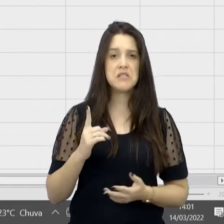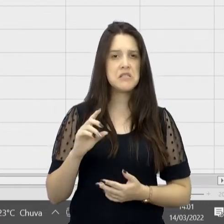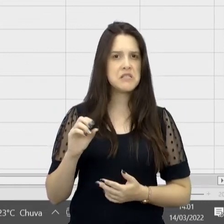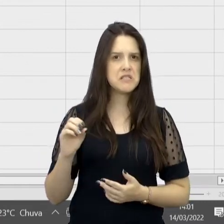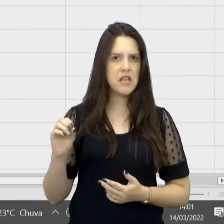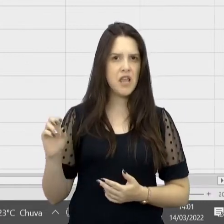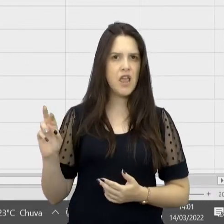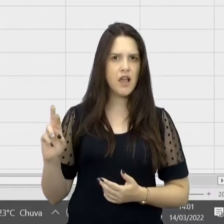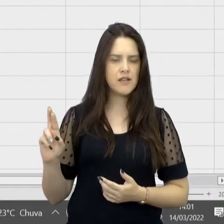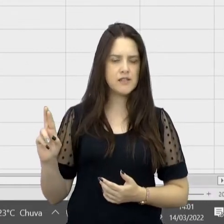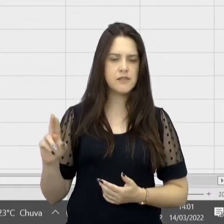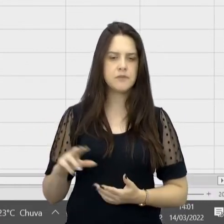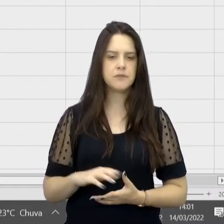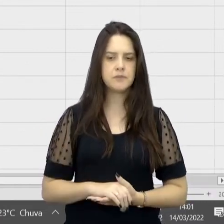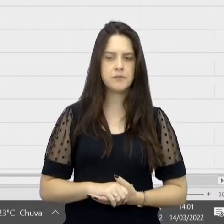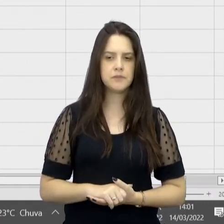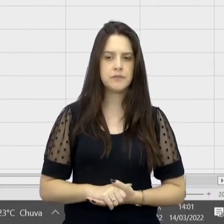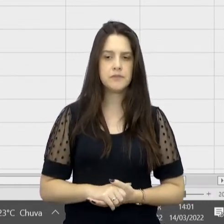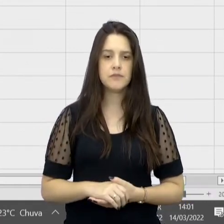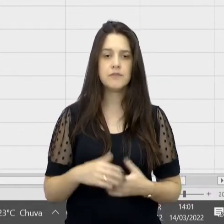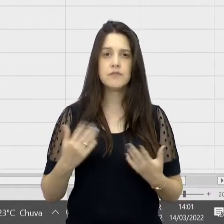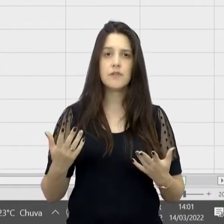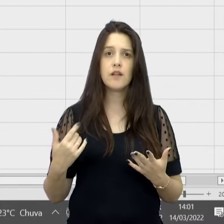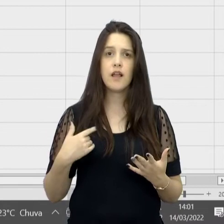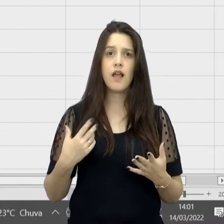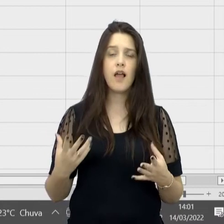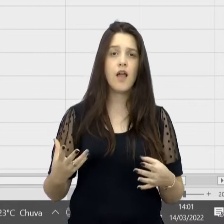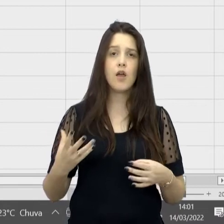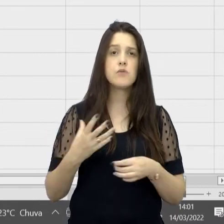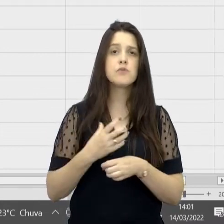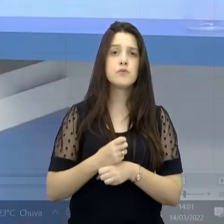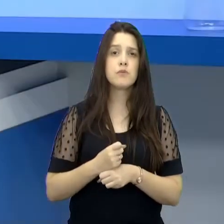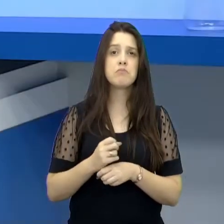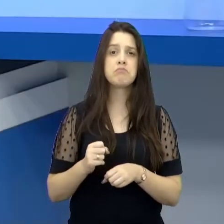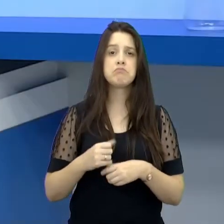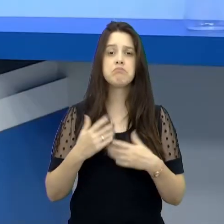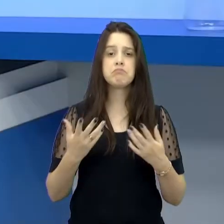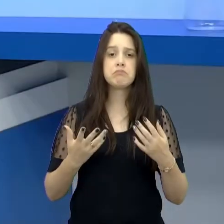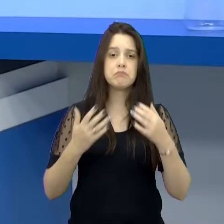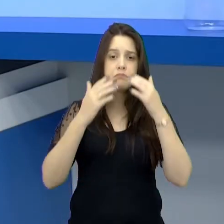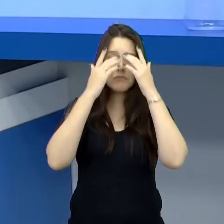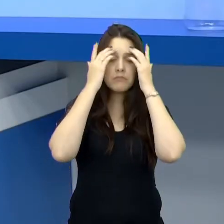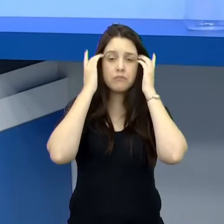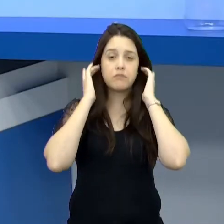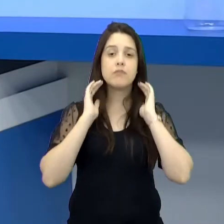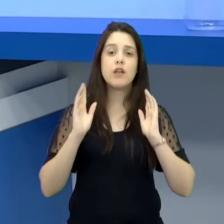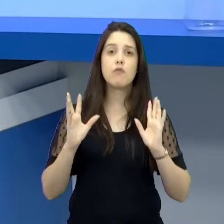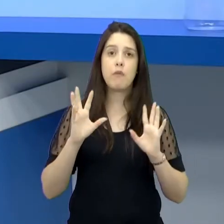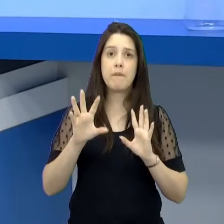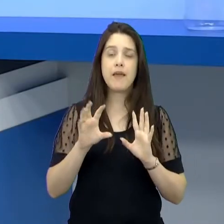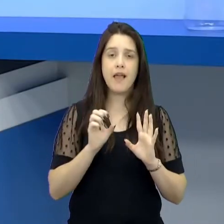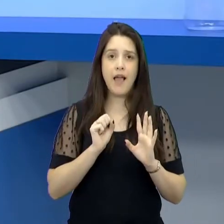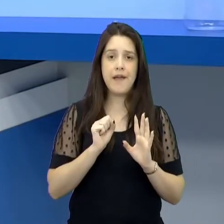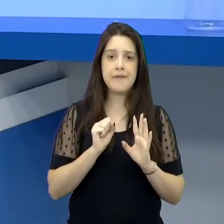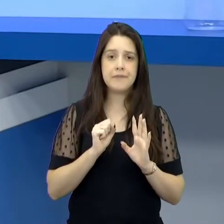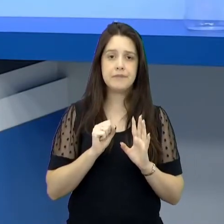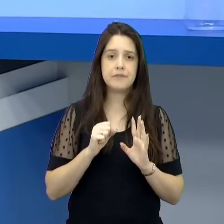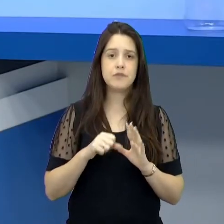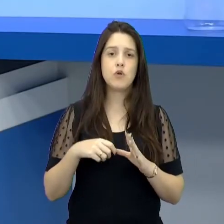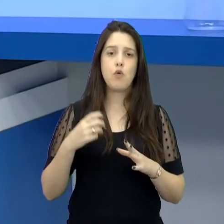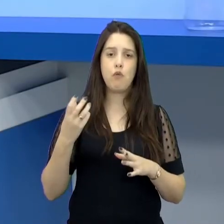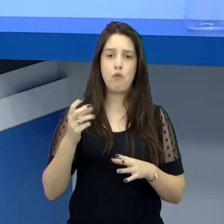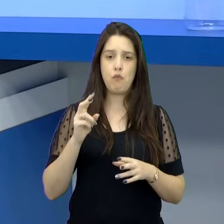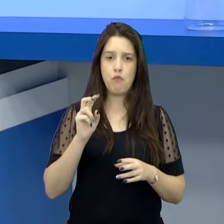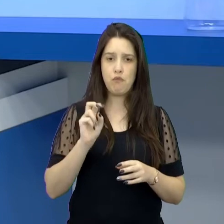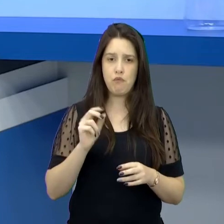R$100. E aí eu quero fazer essa conta. Como que eu faço? Eu não vou pegar a calculadora